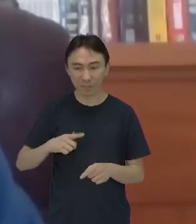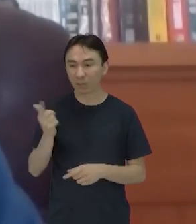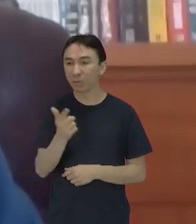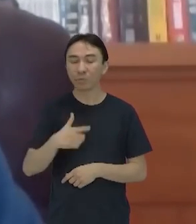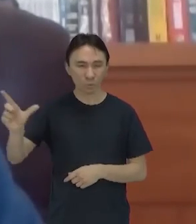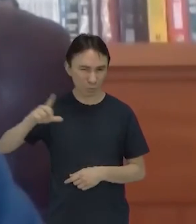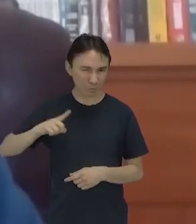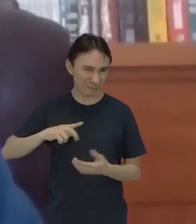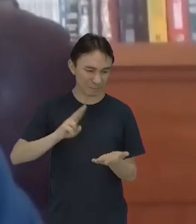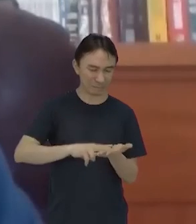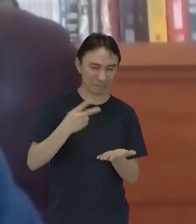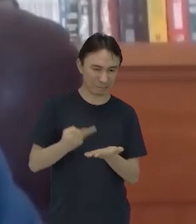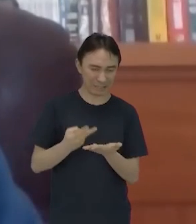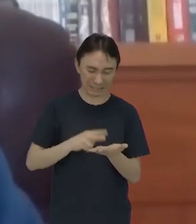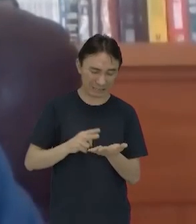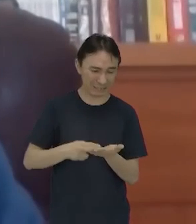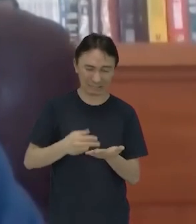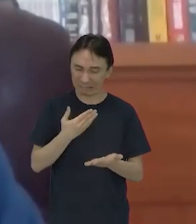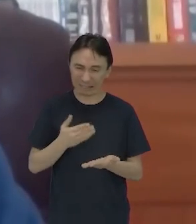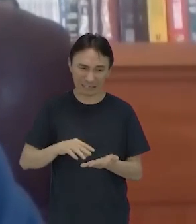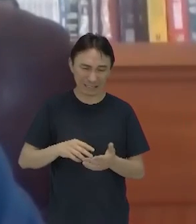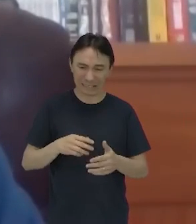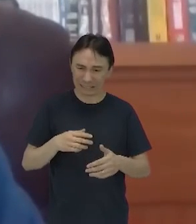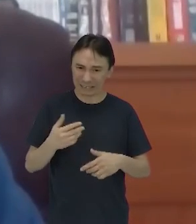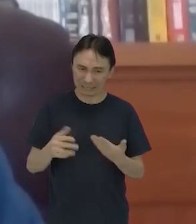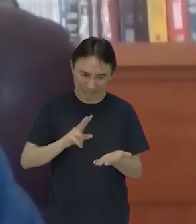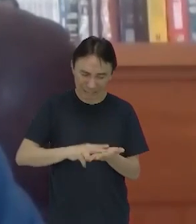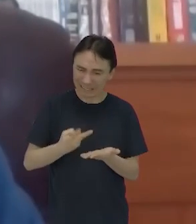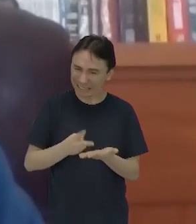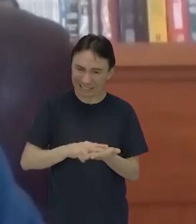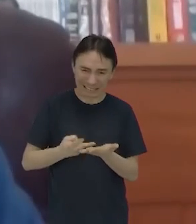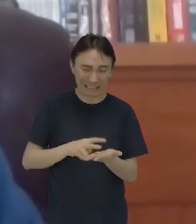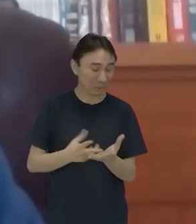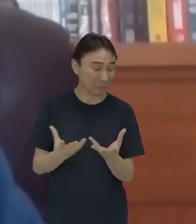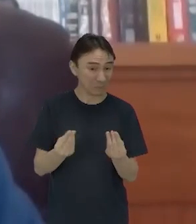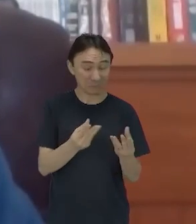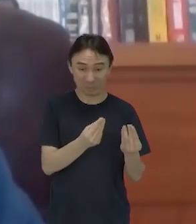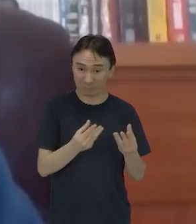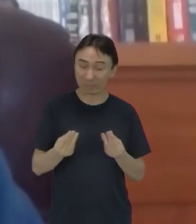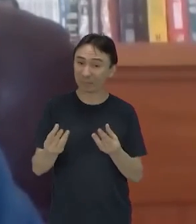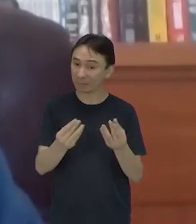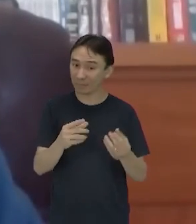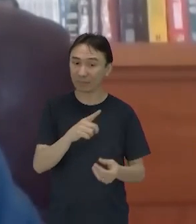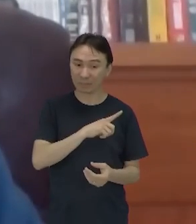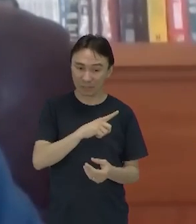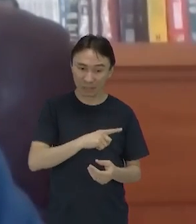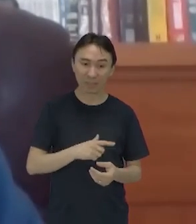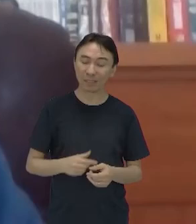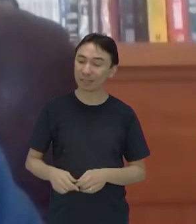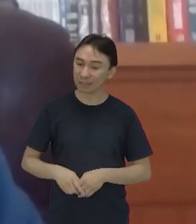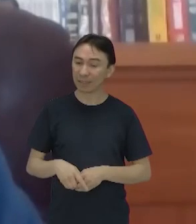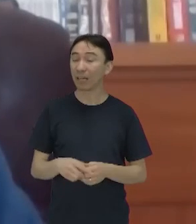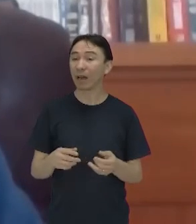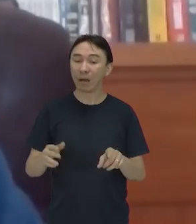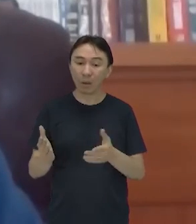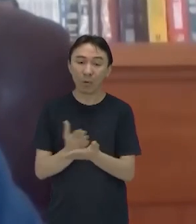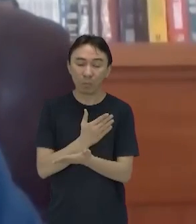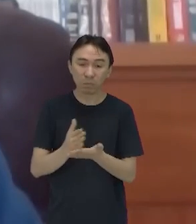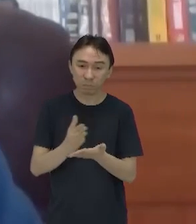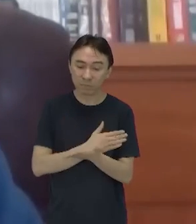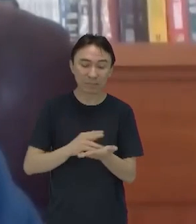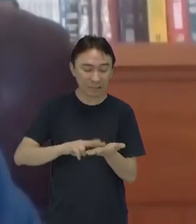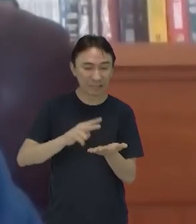Hyperion Comics. Procurem, tem bastante coisa legal, inclusive um material clássico, um mangá